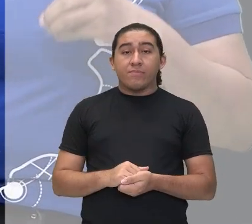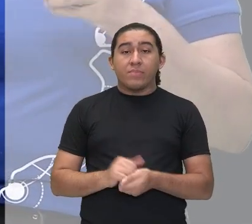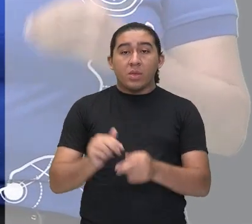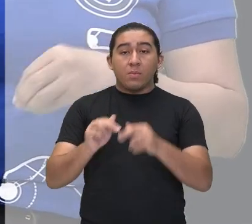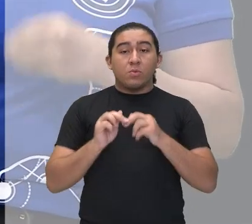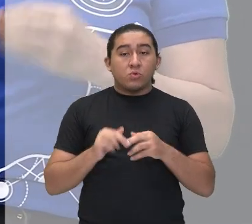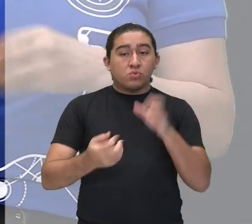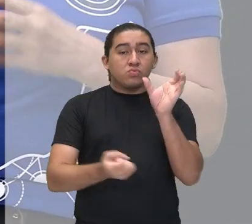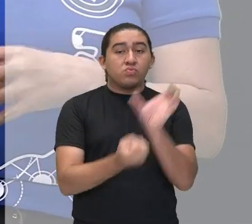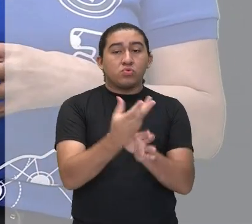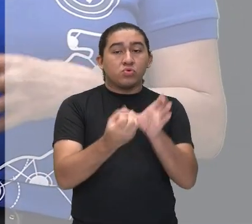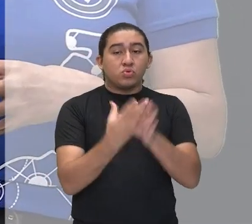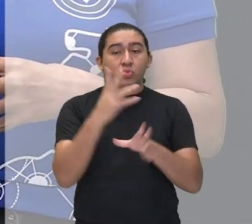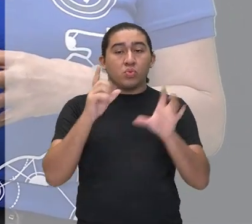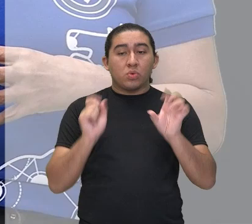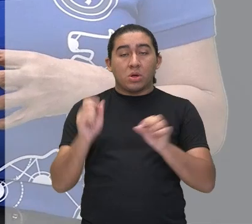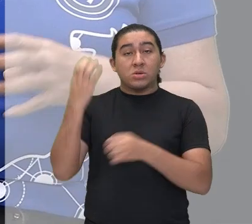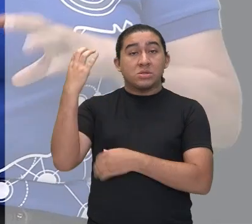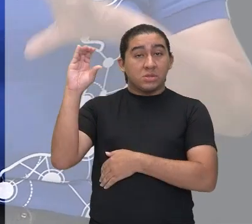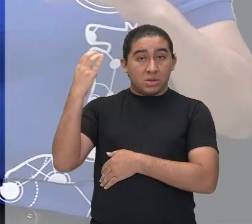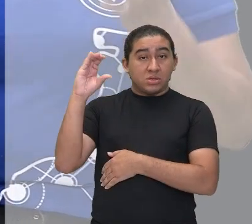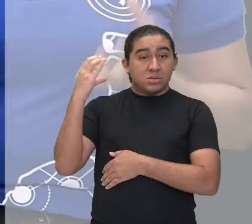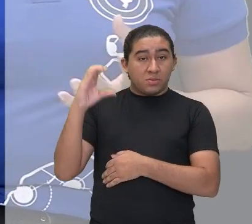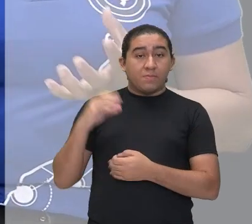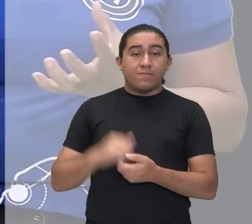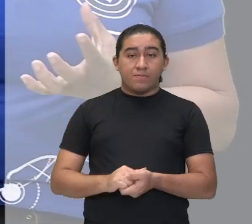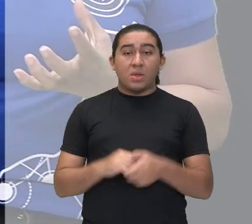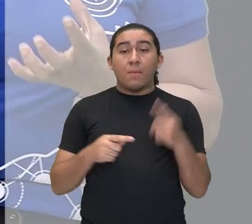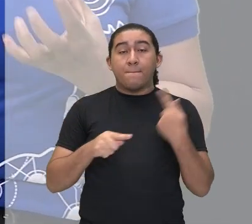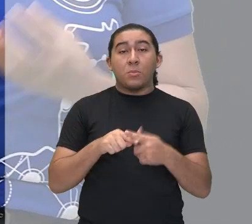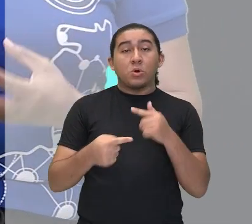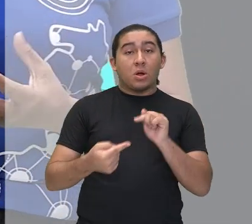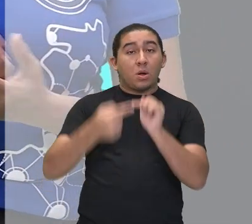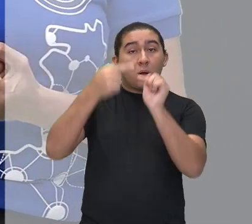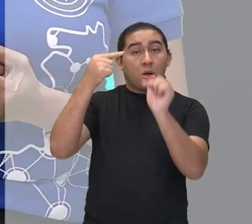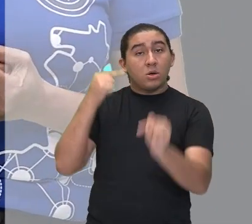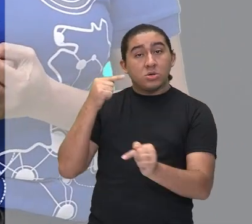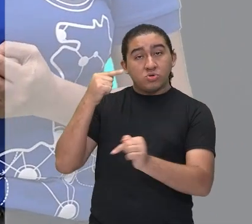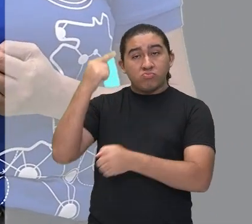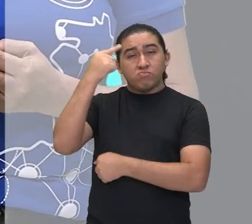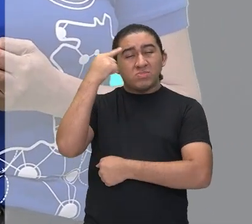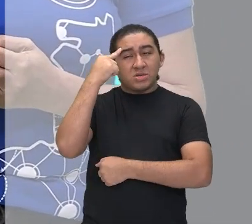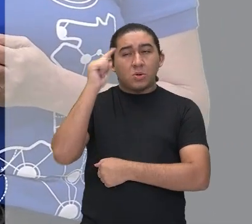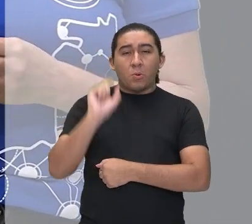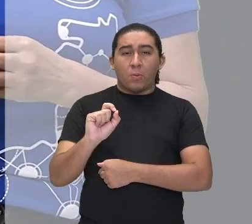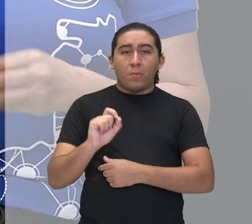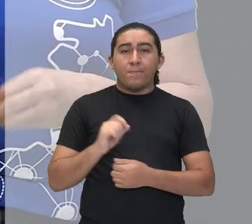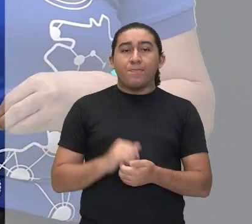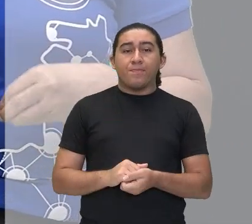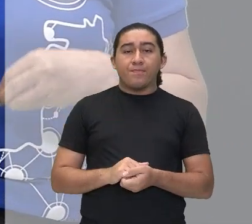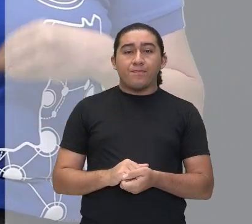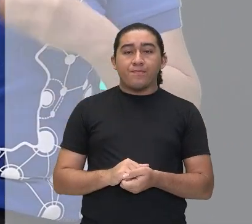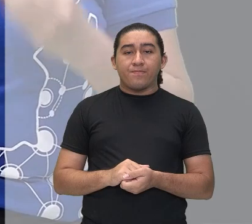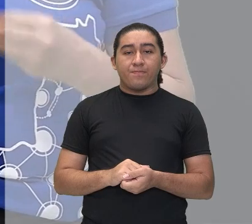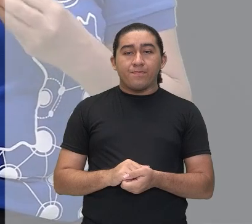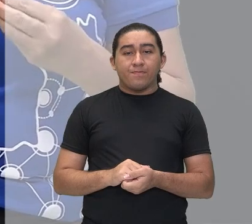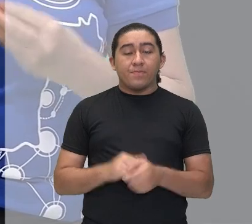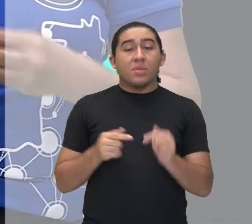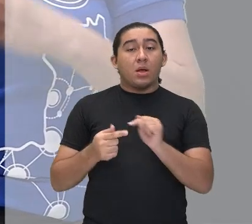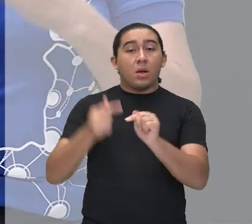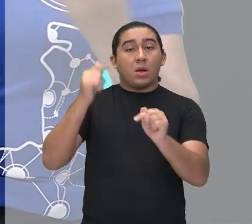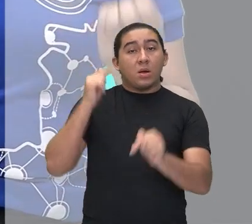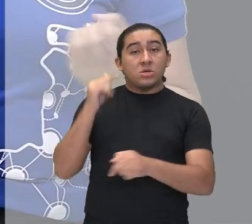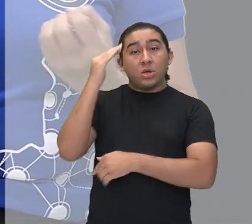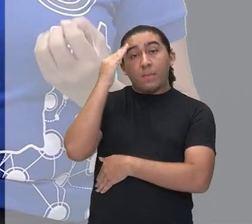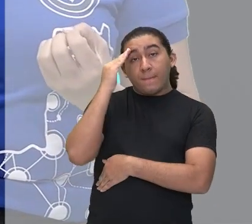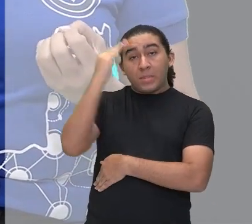surgindo, né, a ciência, porque antes, né, até então, era